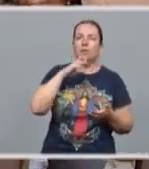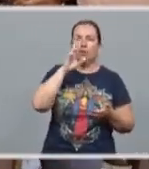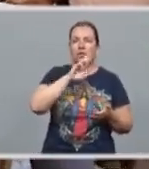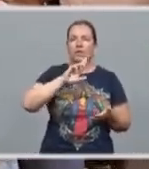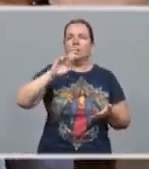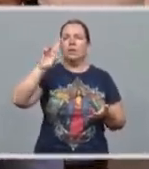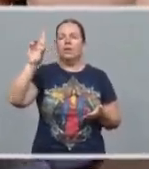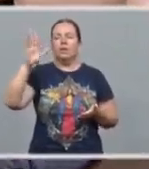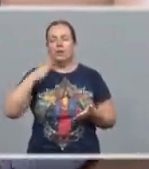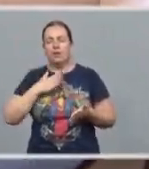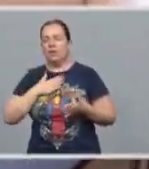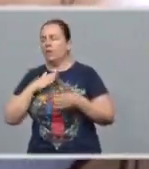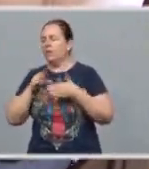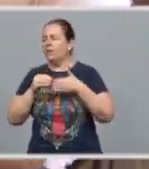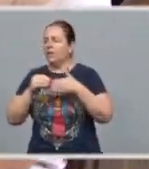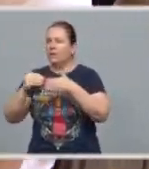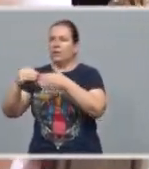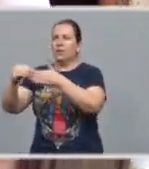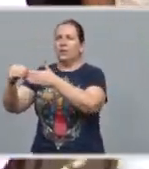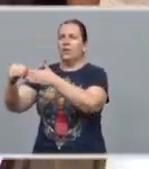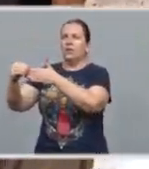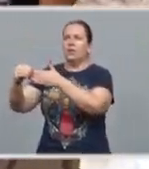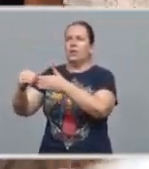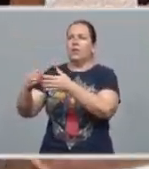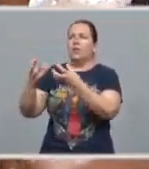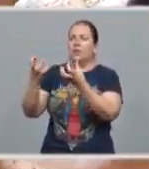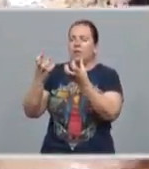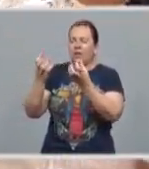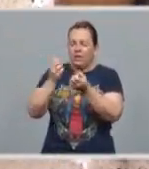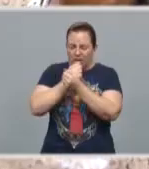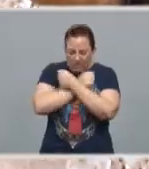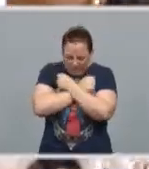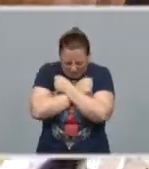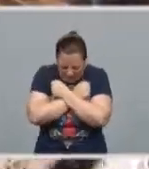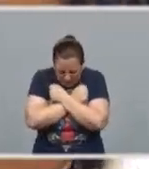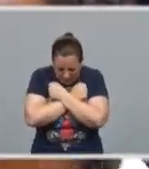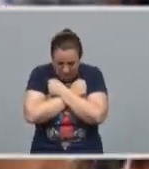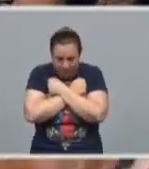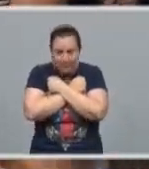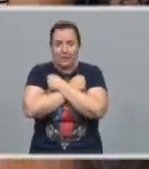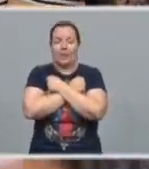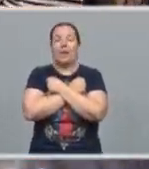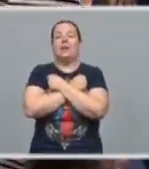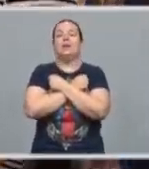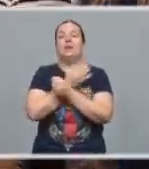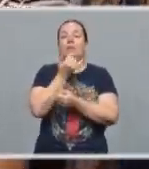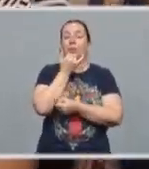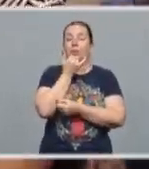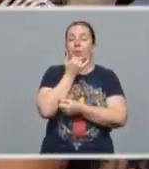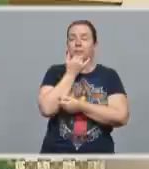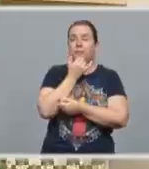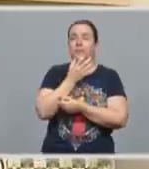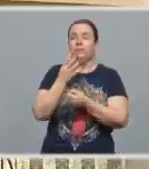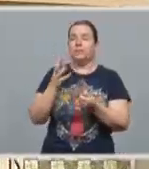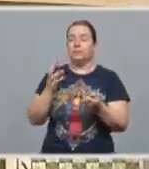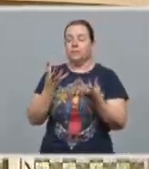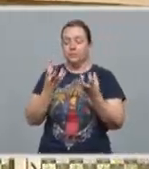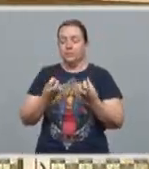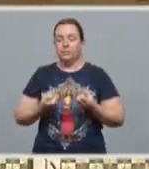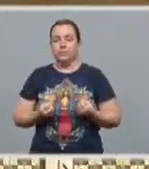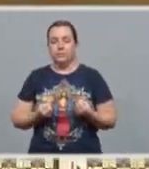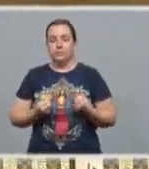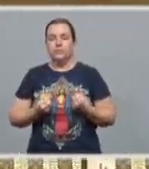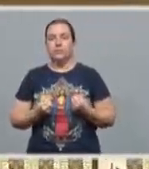meu Senhor, envia-me para ser o seu abraço